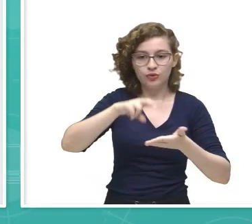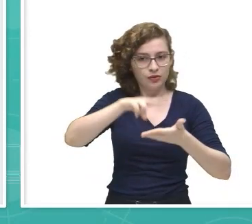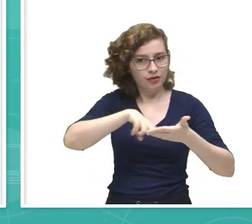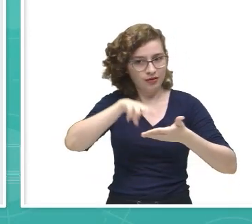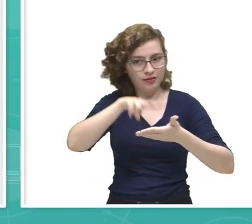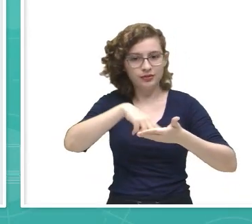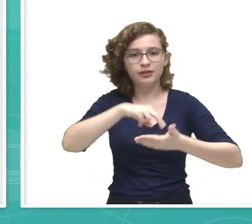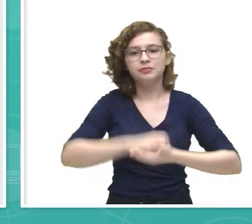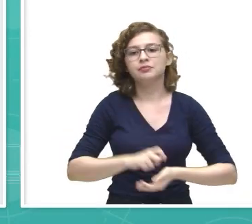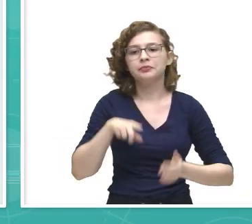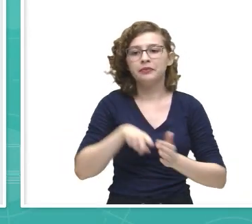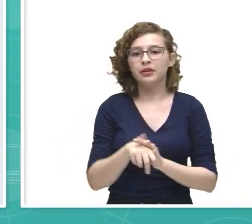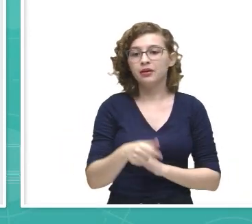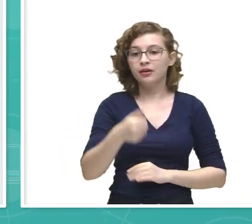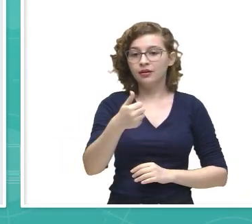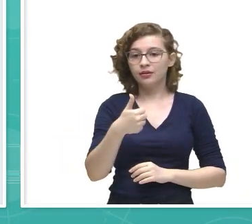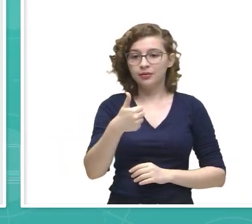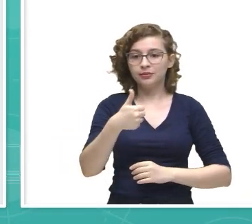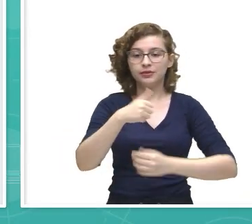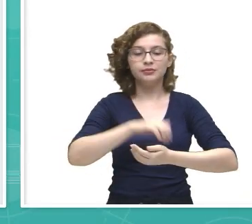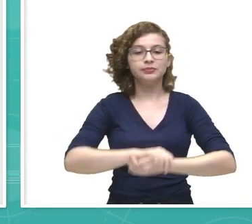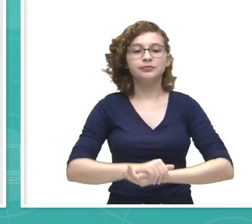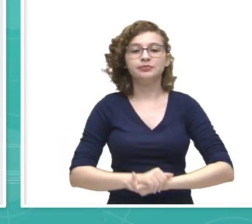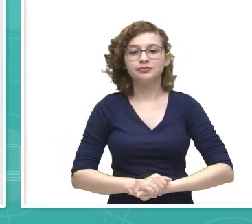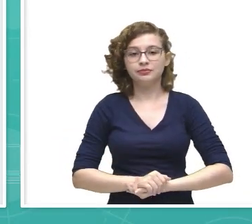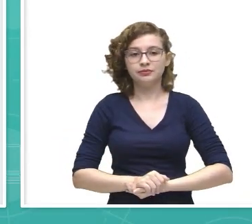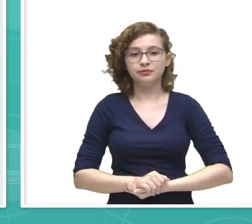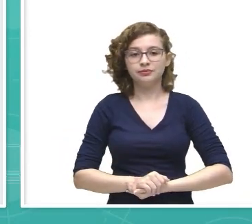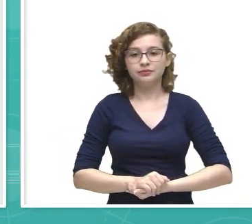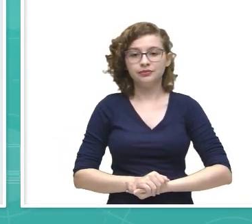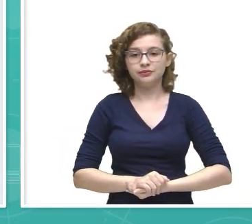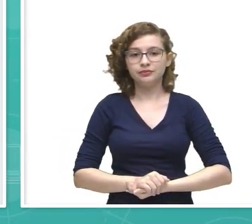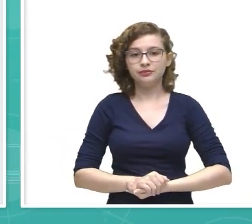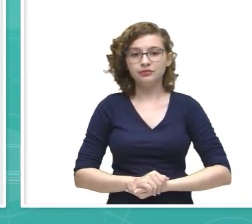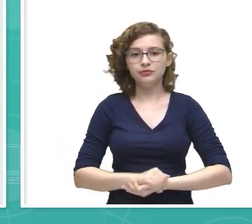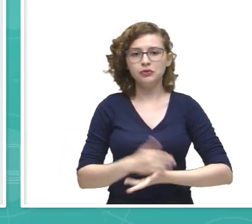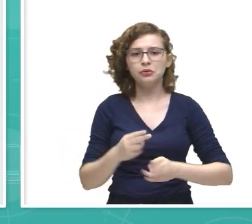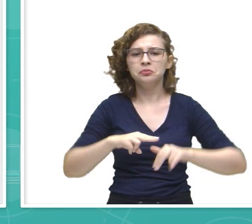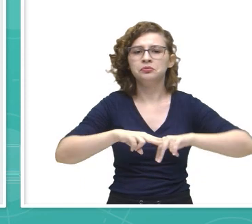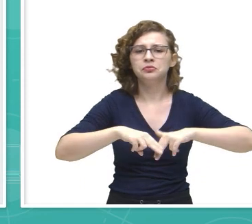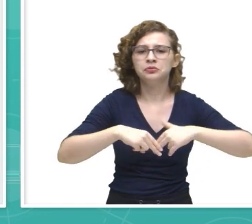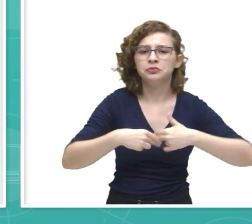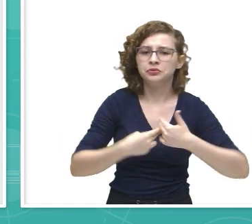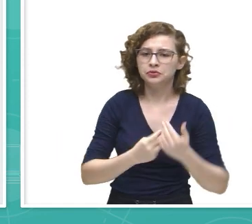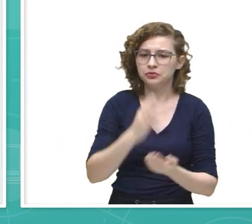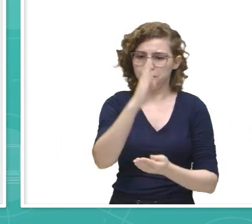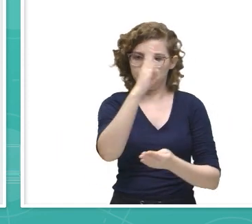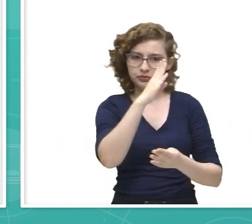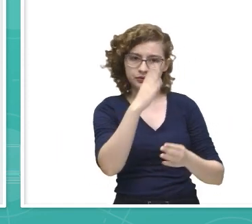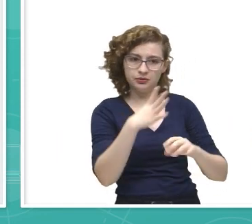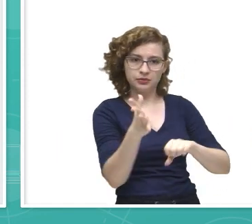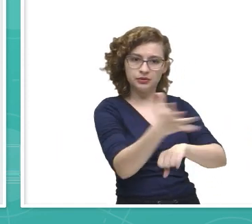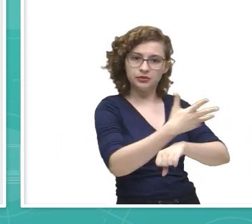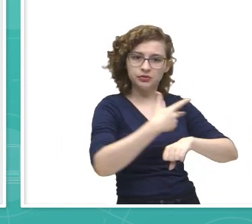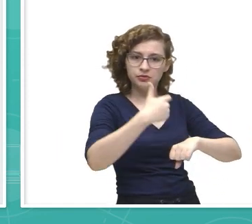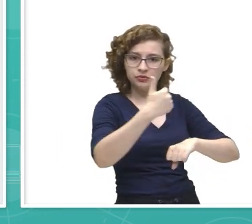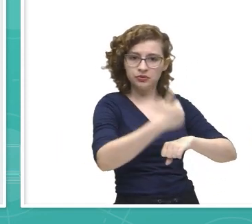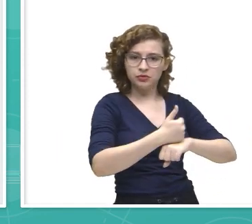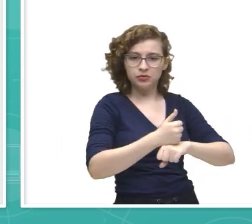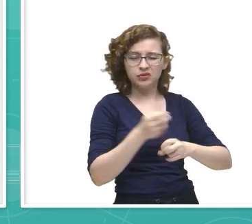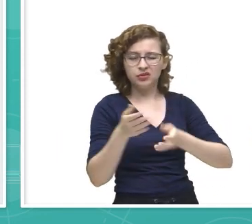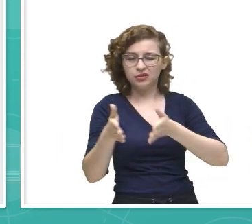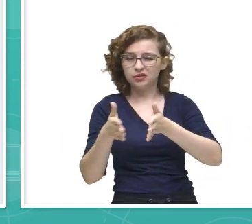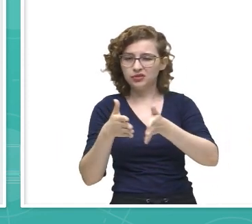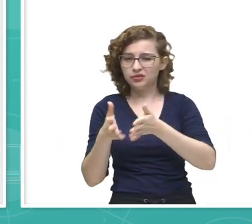favor. Aqui, ó. Primeira questão, a razão que fizera com que o Brasil colonial e o mesmo durante o Império,